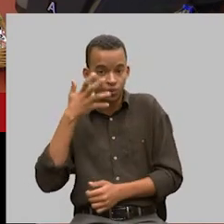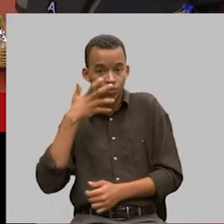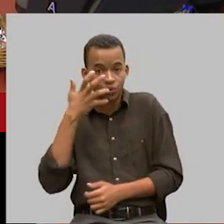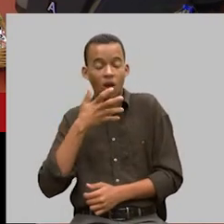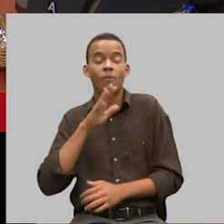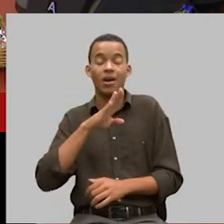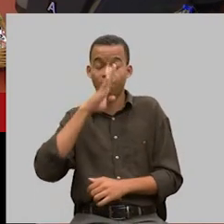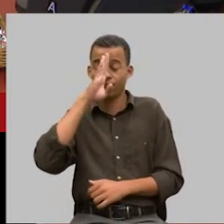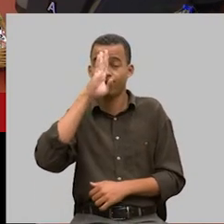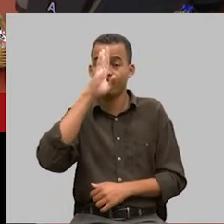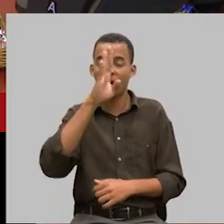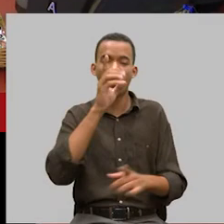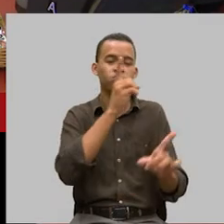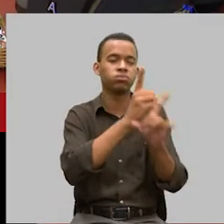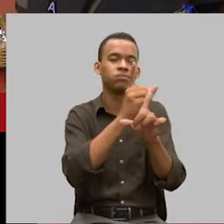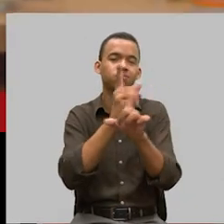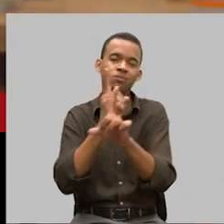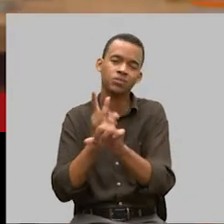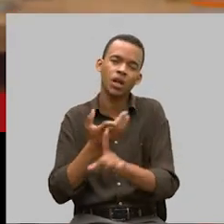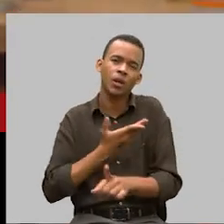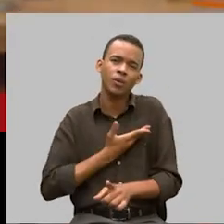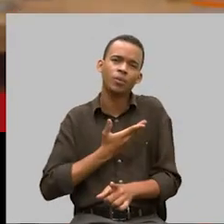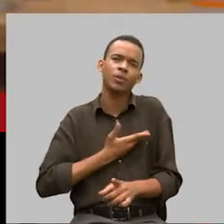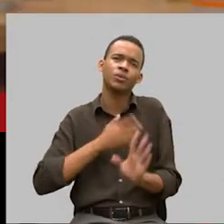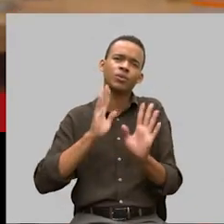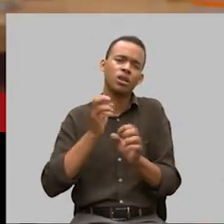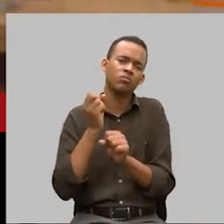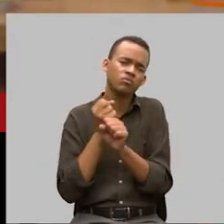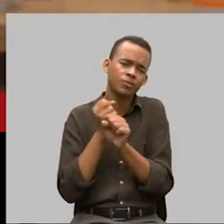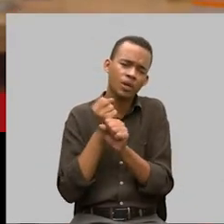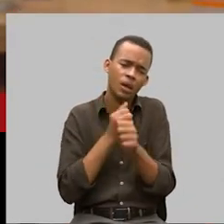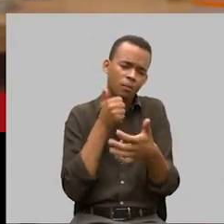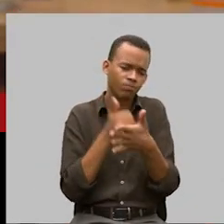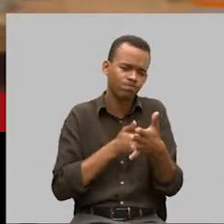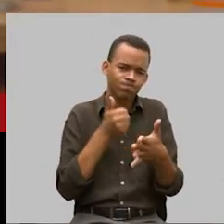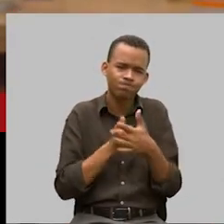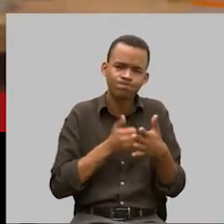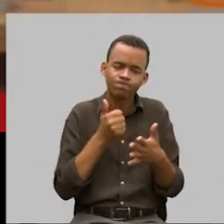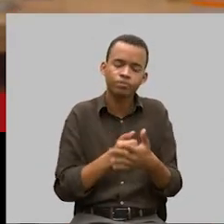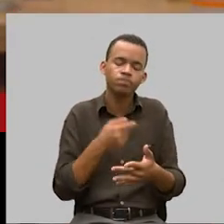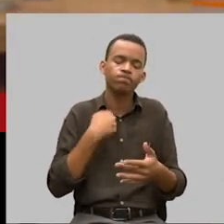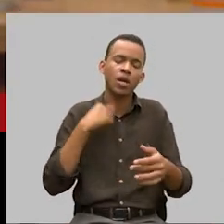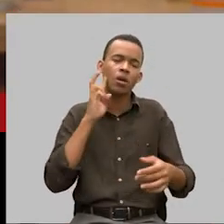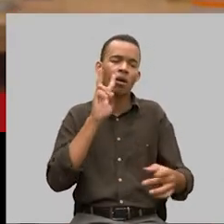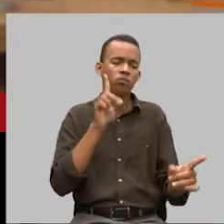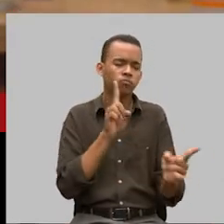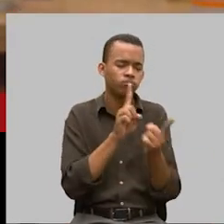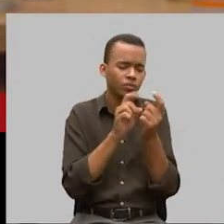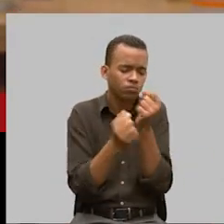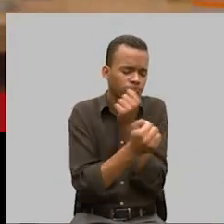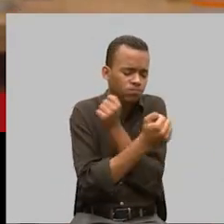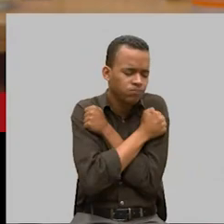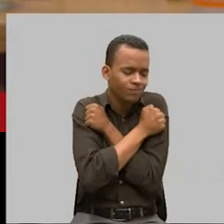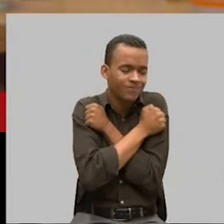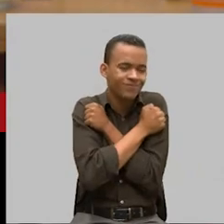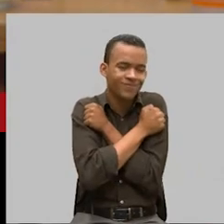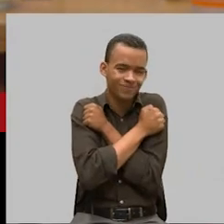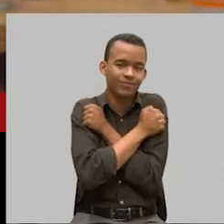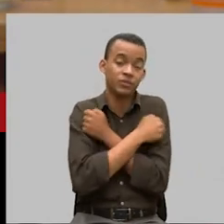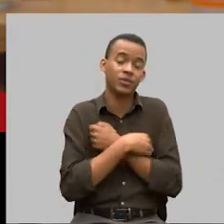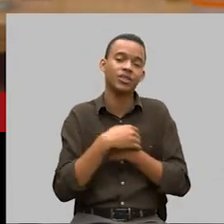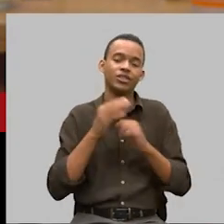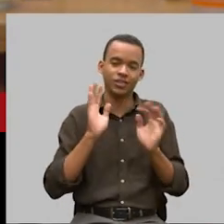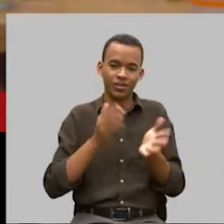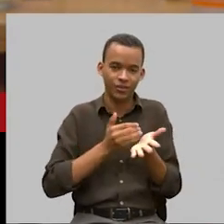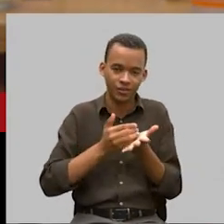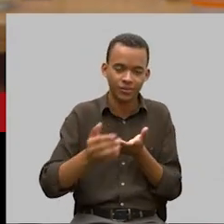gente encontrou hoje pela manhã a gente se abraçou e a gente né já começou a se a a costurar